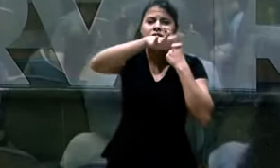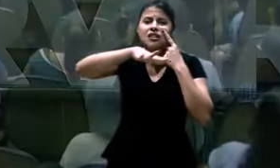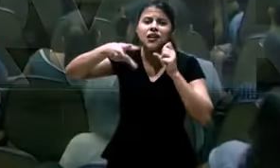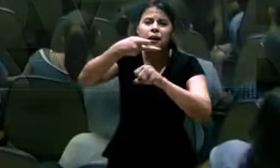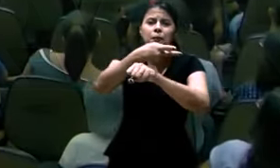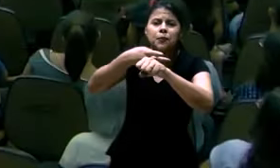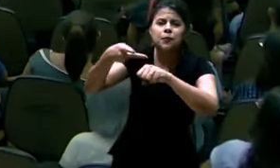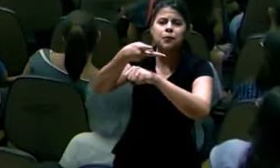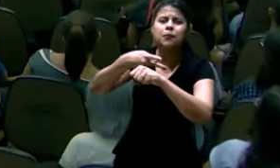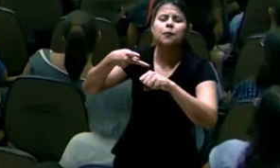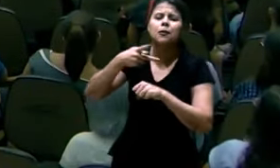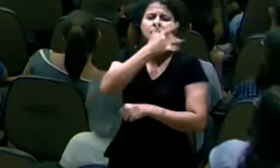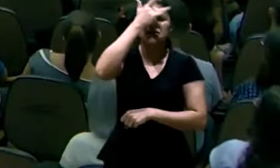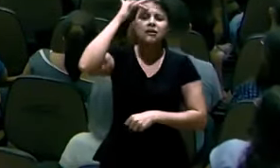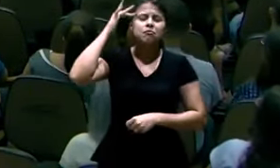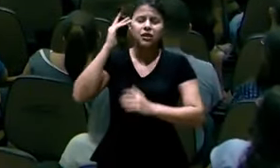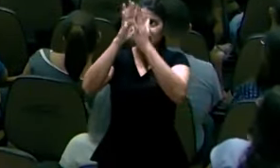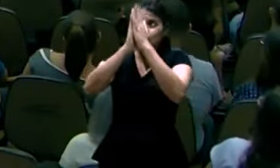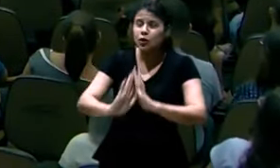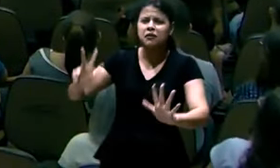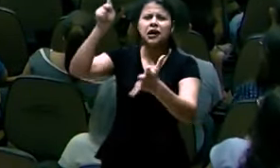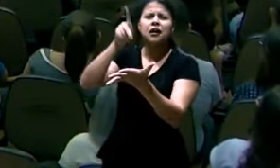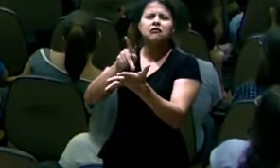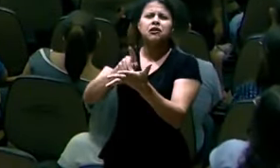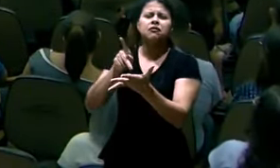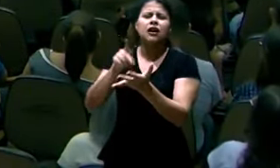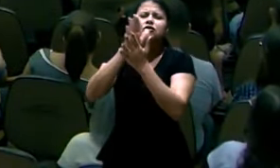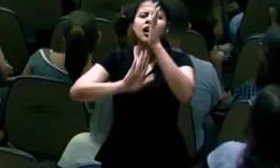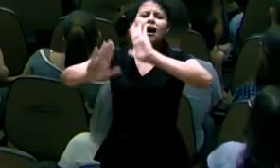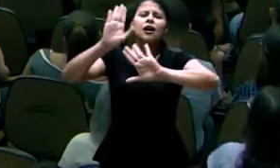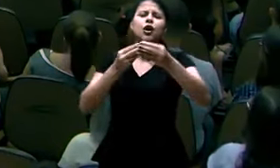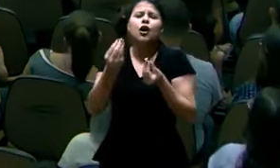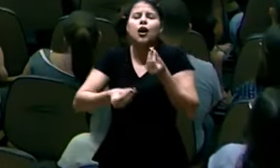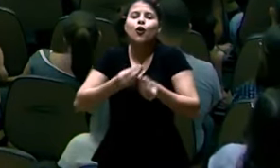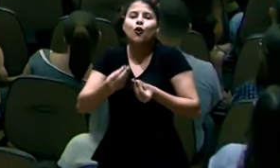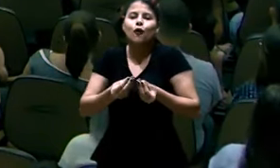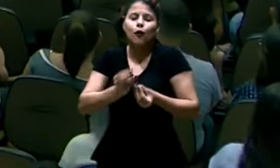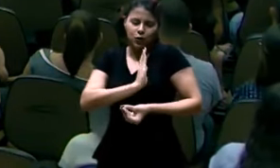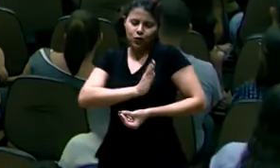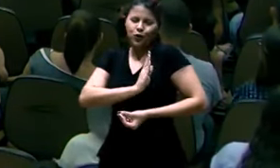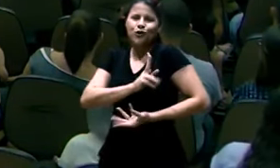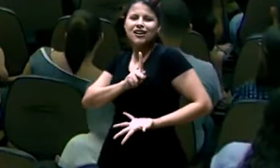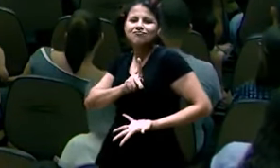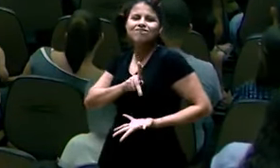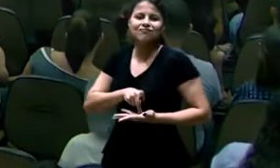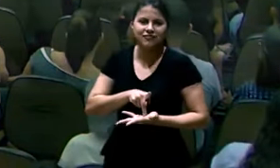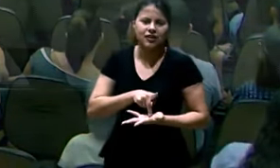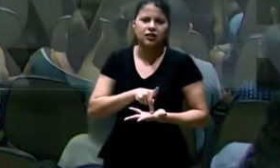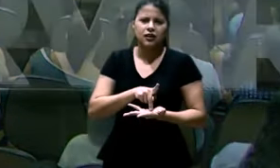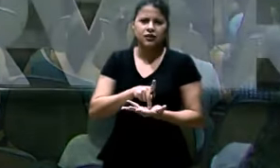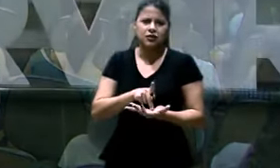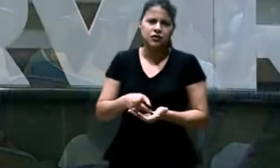adorarão em espírito e em verdade. Se você já bebeu dessa água, e você faz